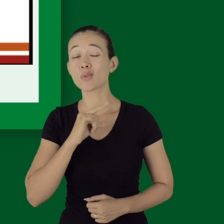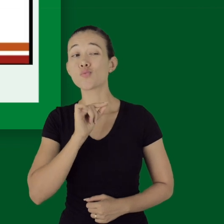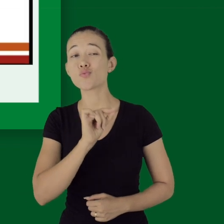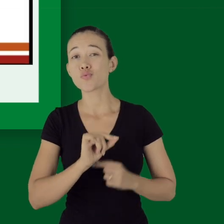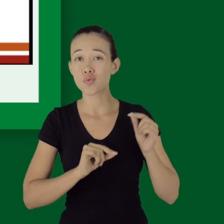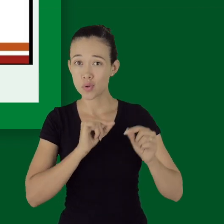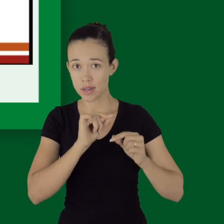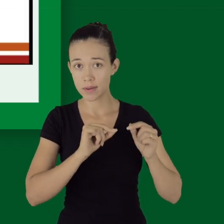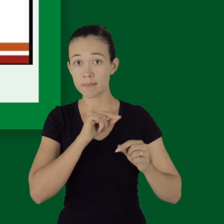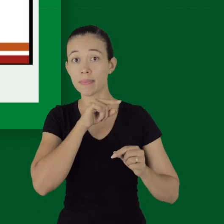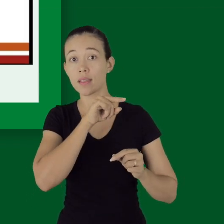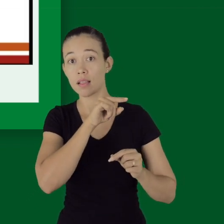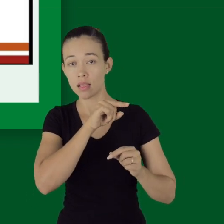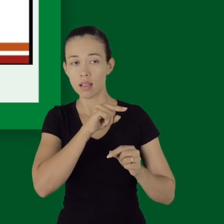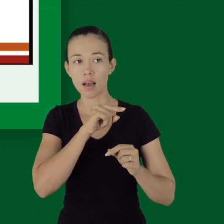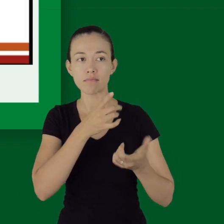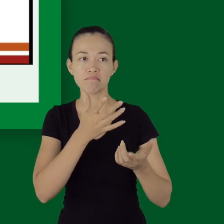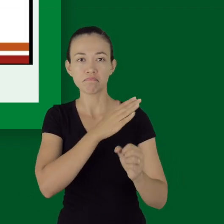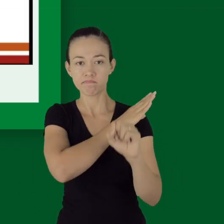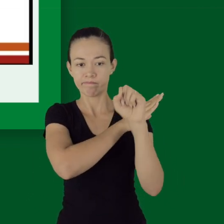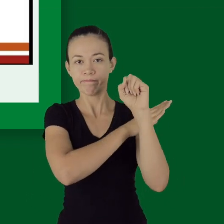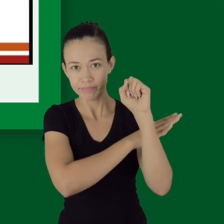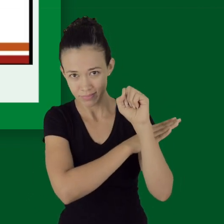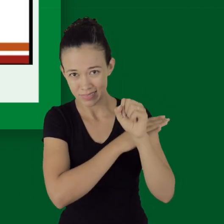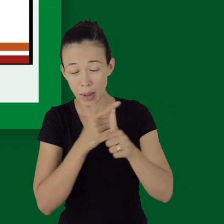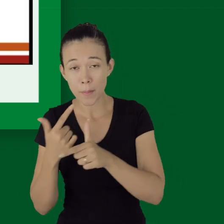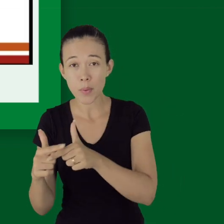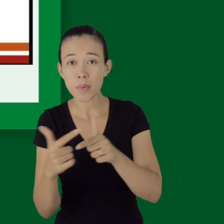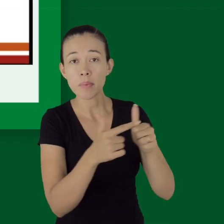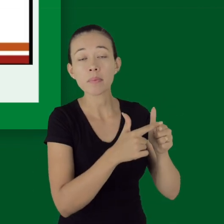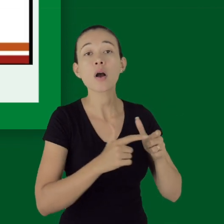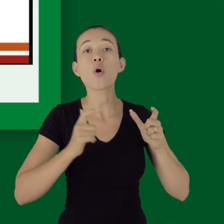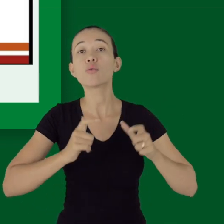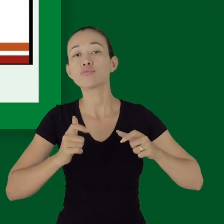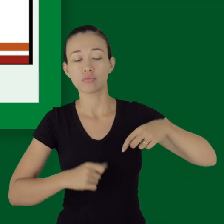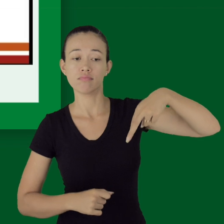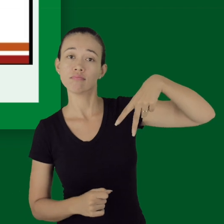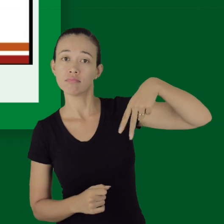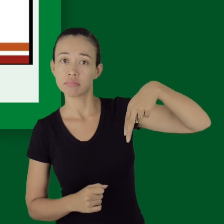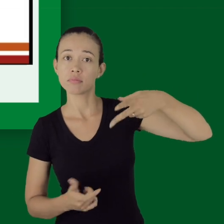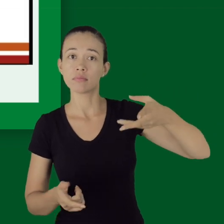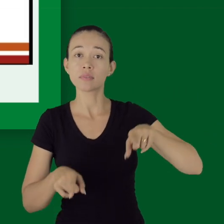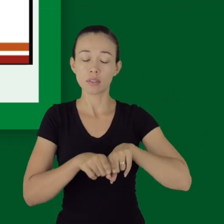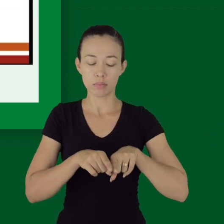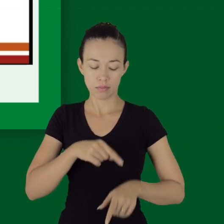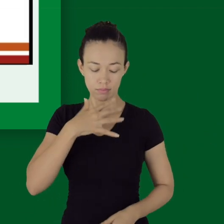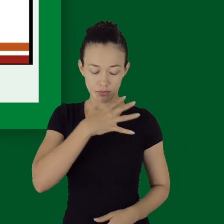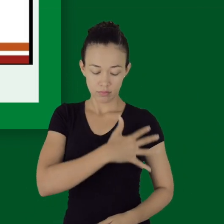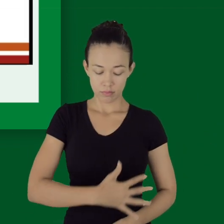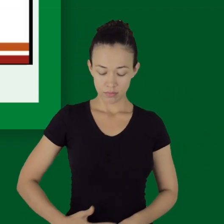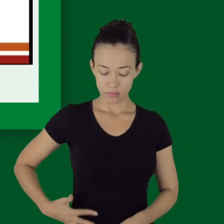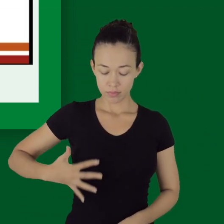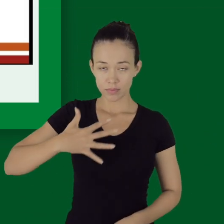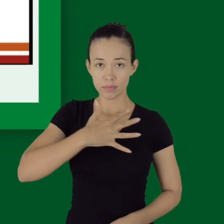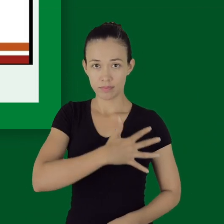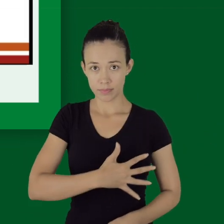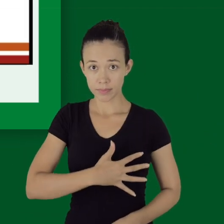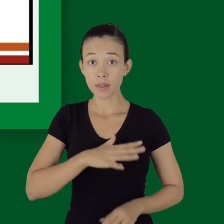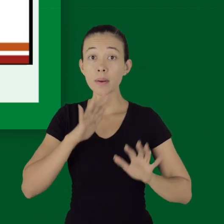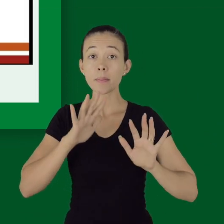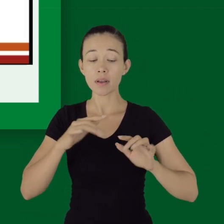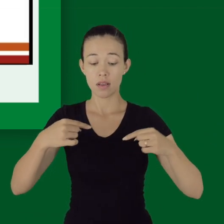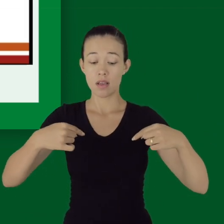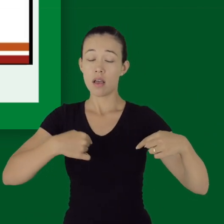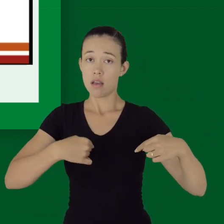na altura dos mamilos, T5, T8, tronco inferior já não é, ele consegue